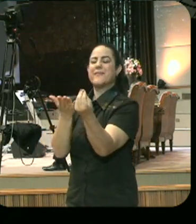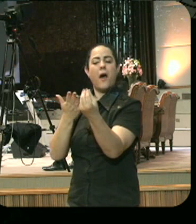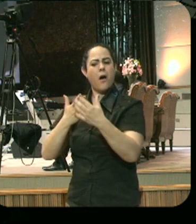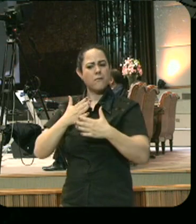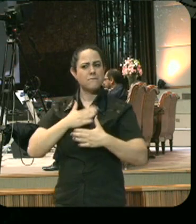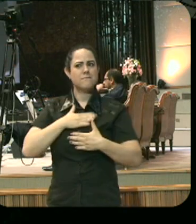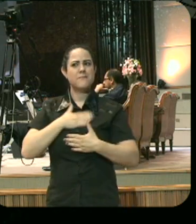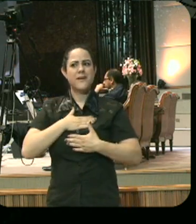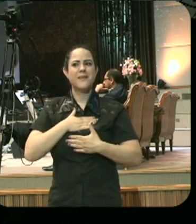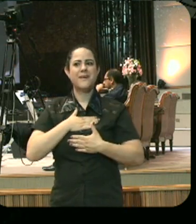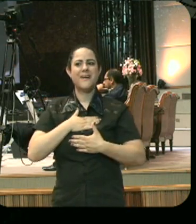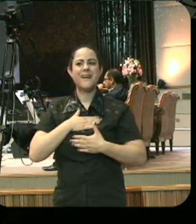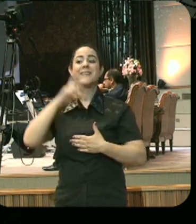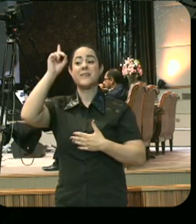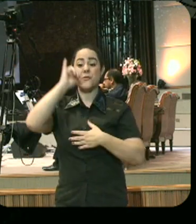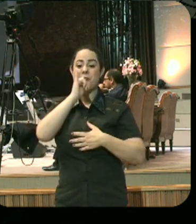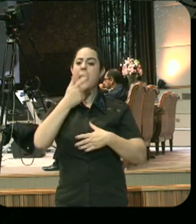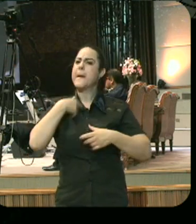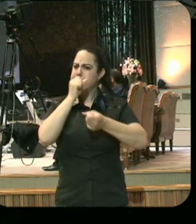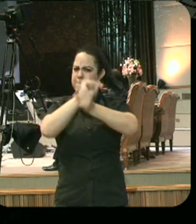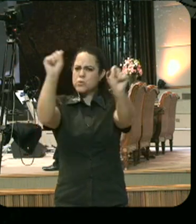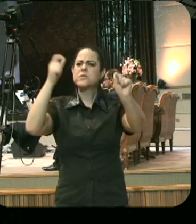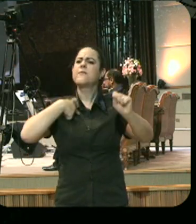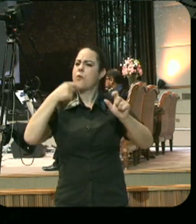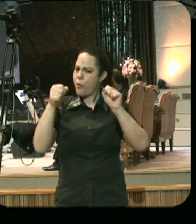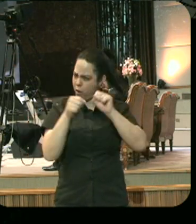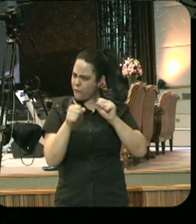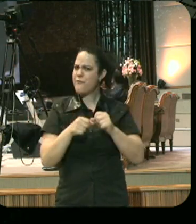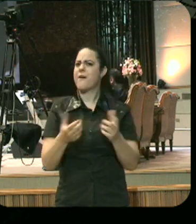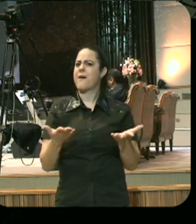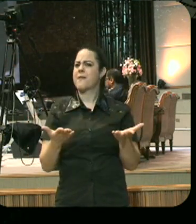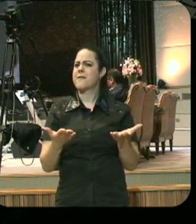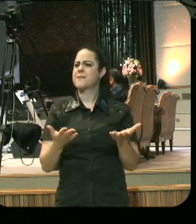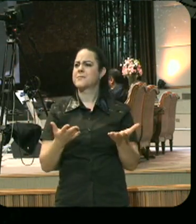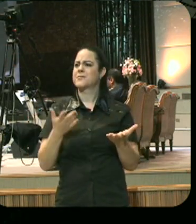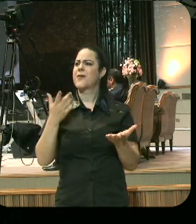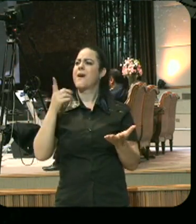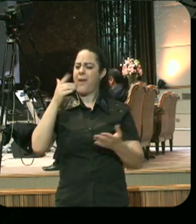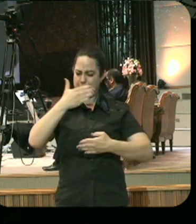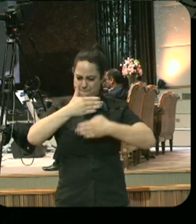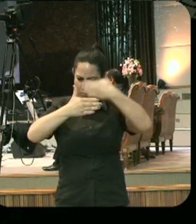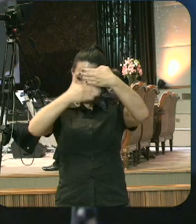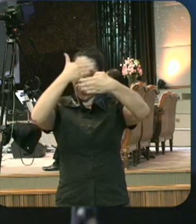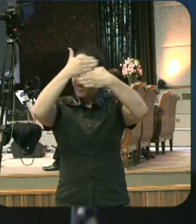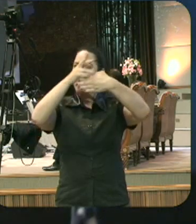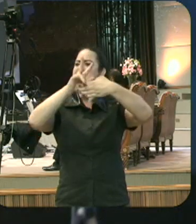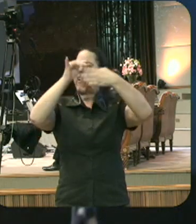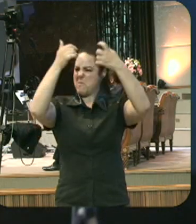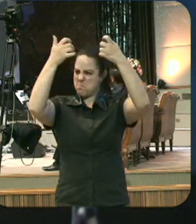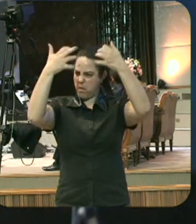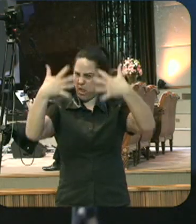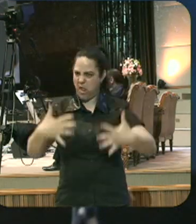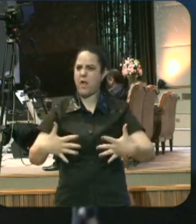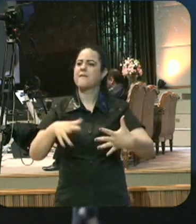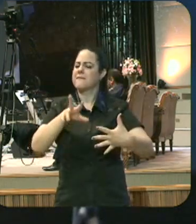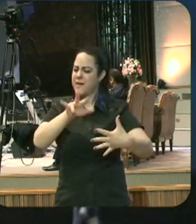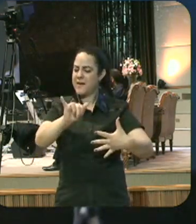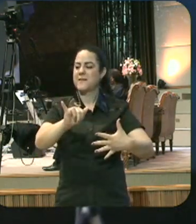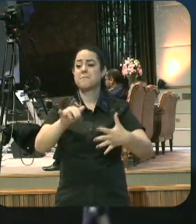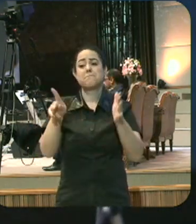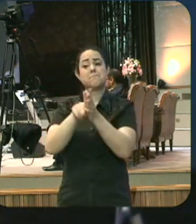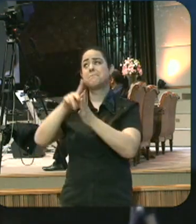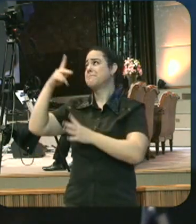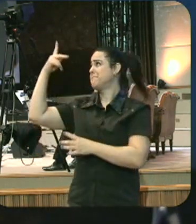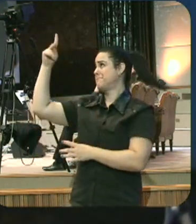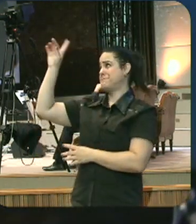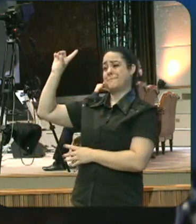você assim: o impossível eu vou fazer. Essa muralha vai cair. Esse é o papel